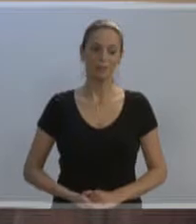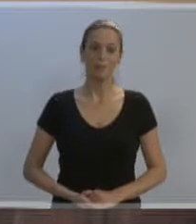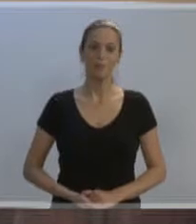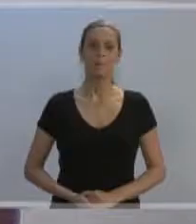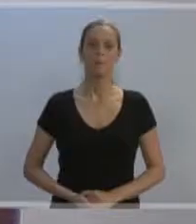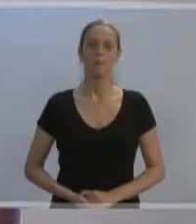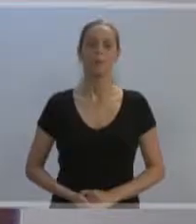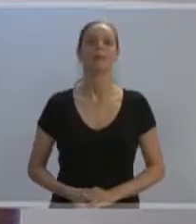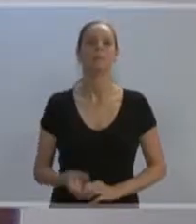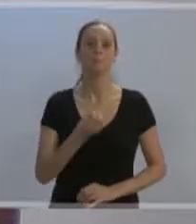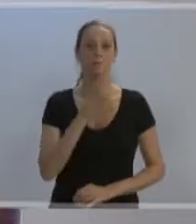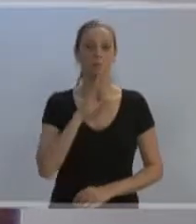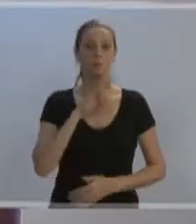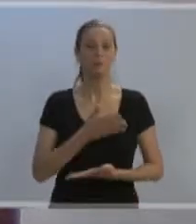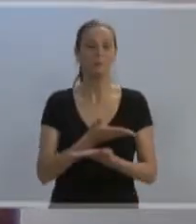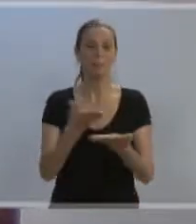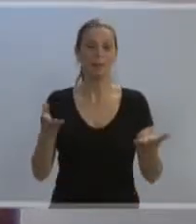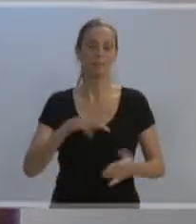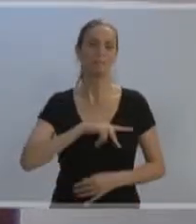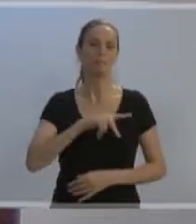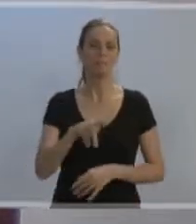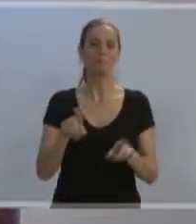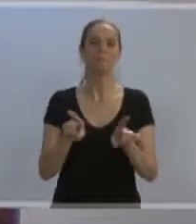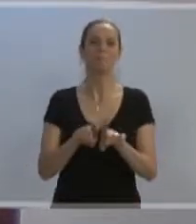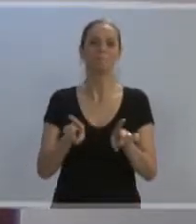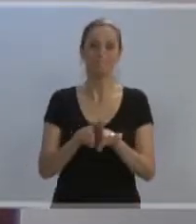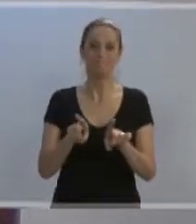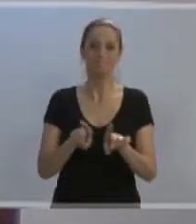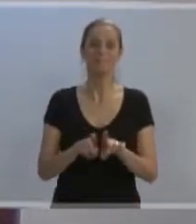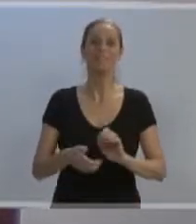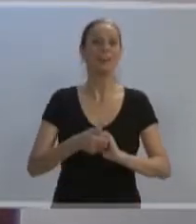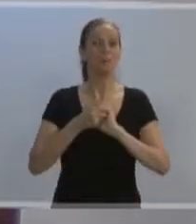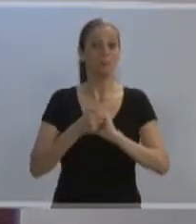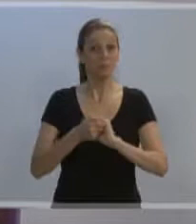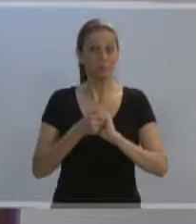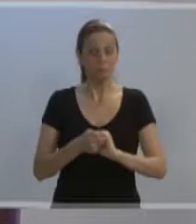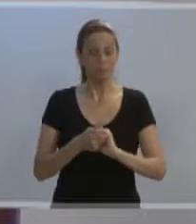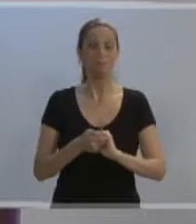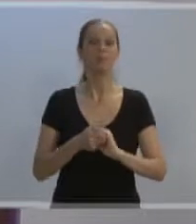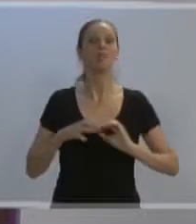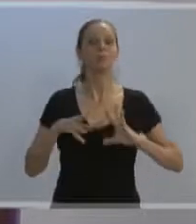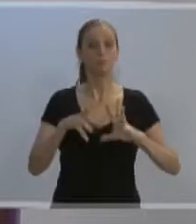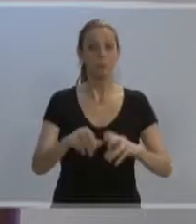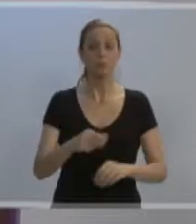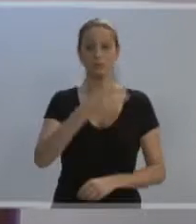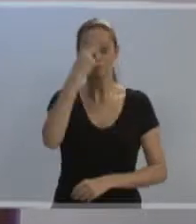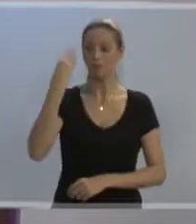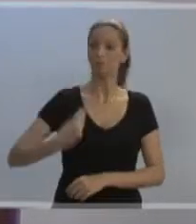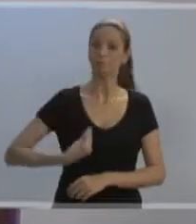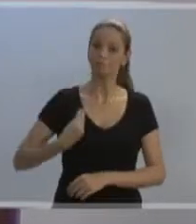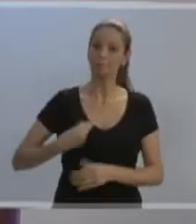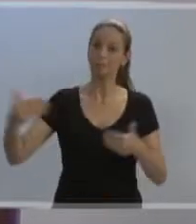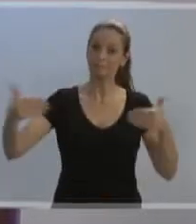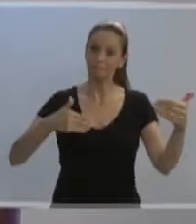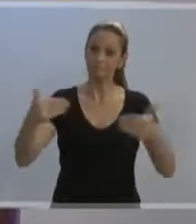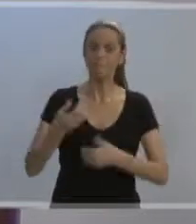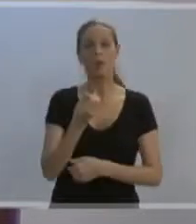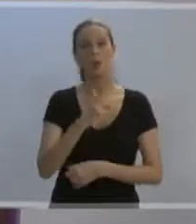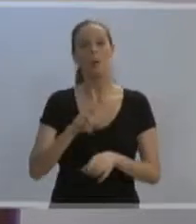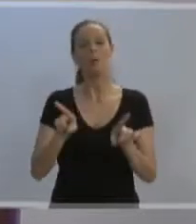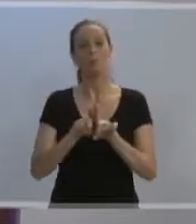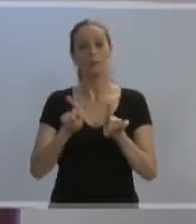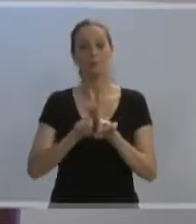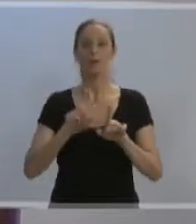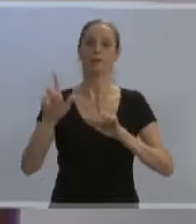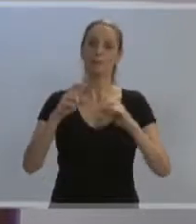Boa tarde, presidente Almir Vieira, boa tarde a todos os colegas vereadores, cumprimento também aqui a todas as pessoas presentes que nos acompanham através dos canais